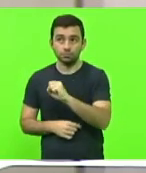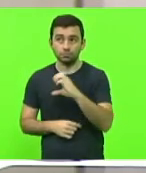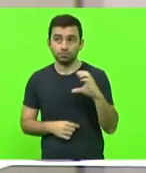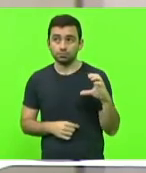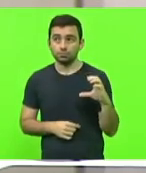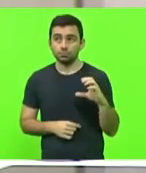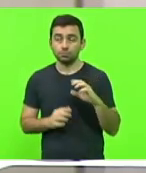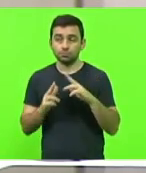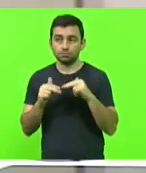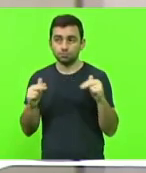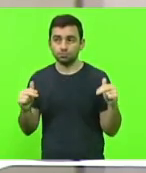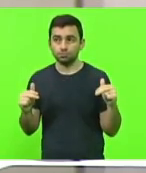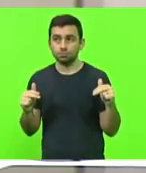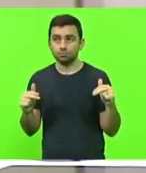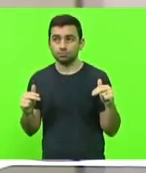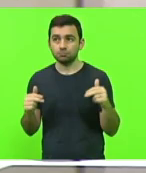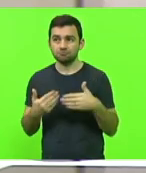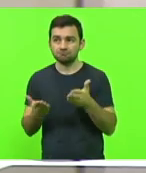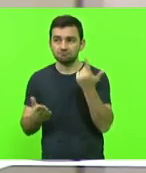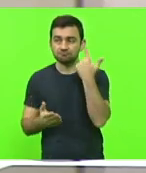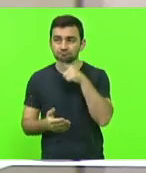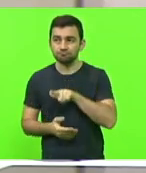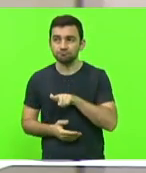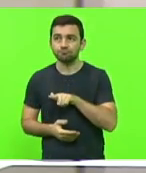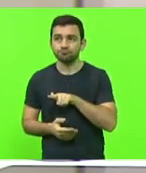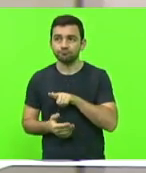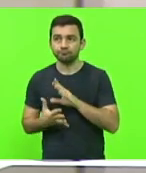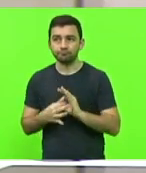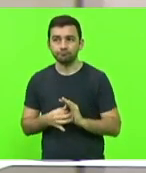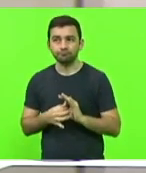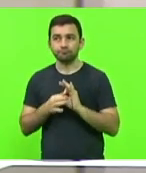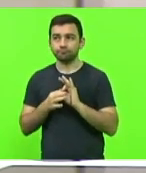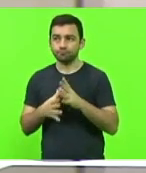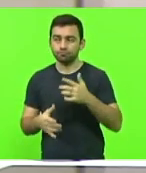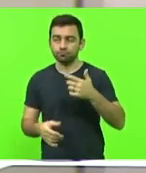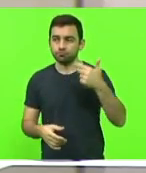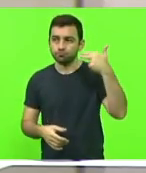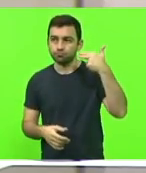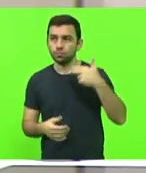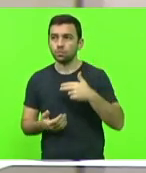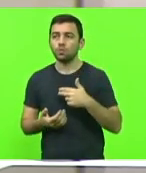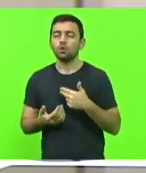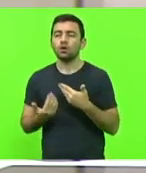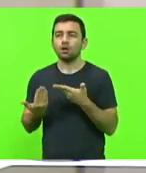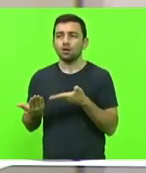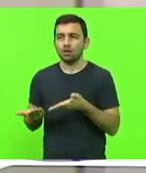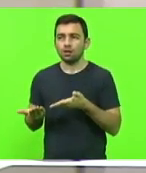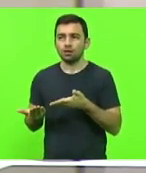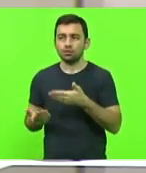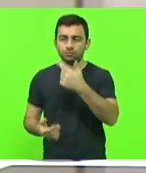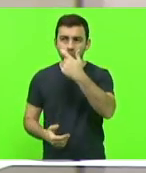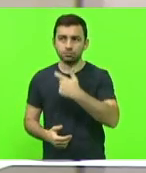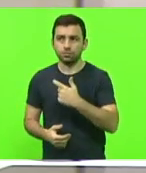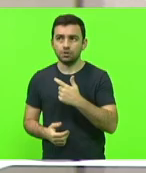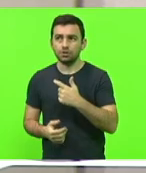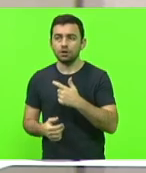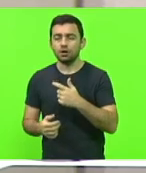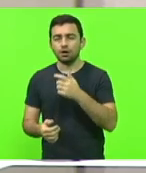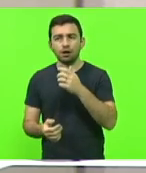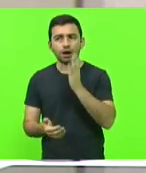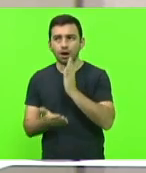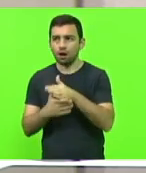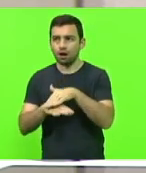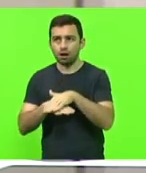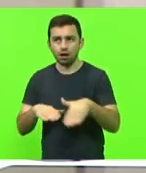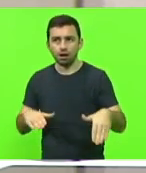por lograrem o êxito na liberação do refém e dando fim à rebelião na Penitenciária